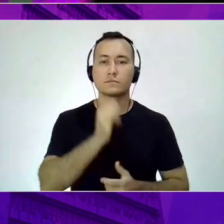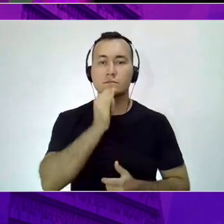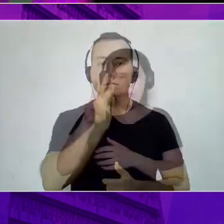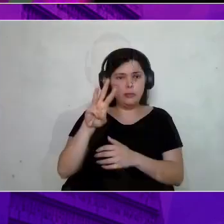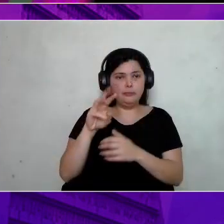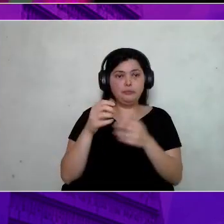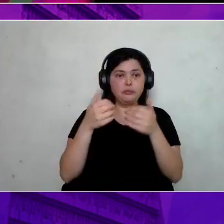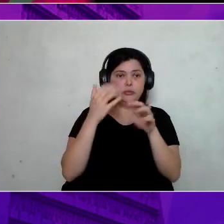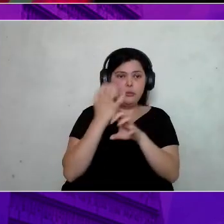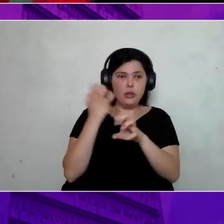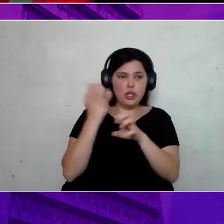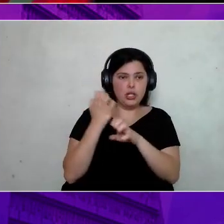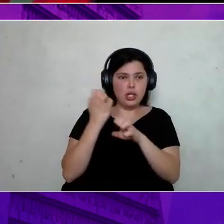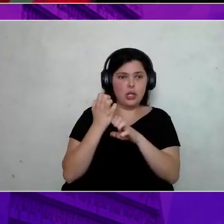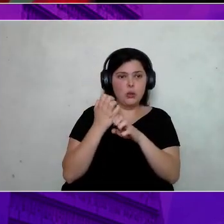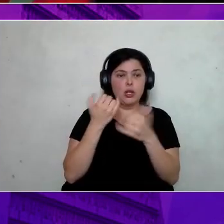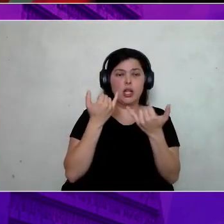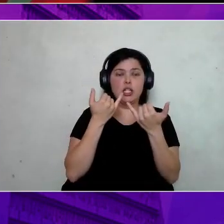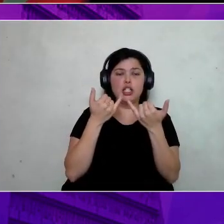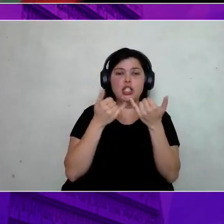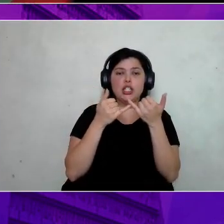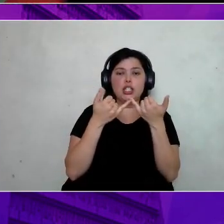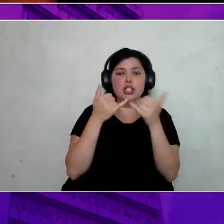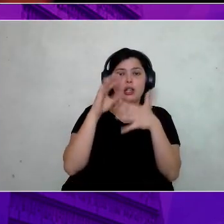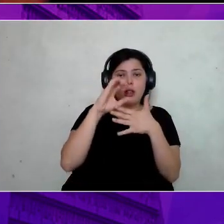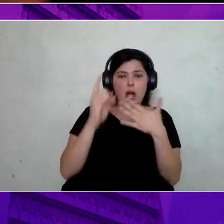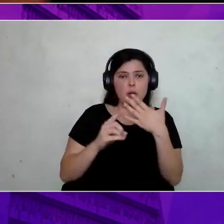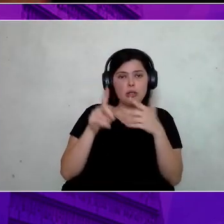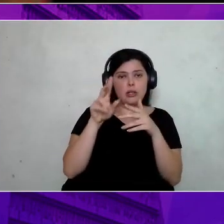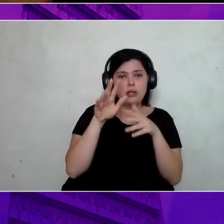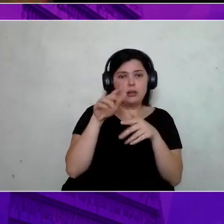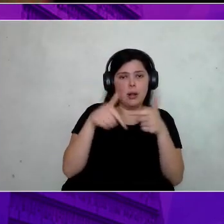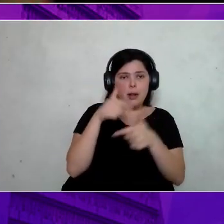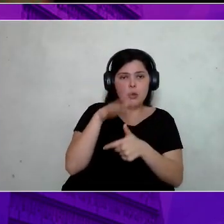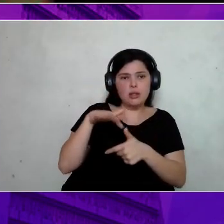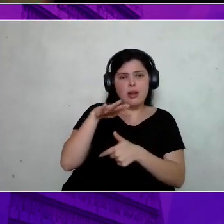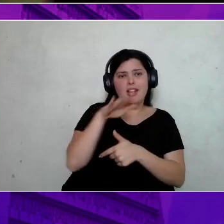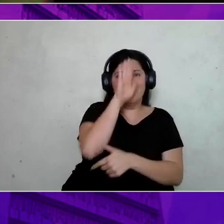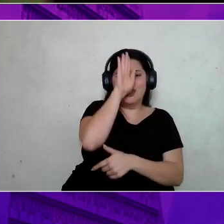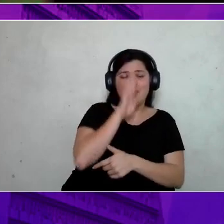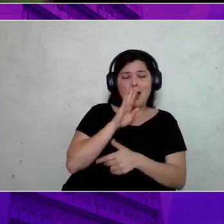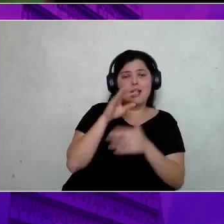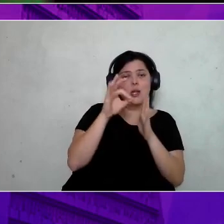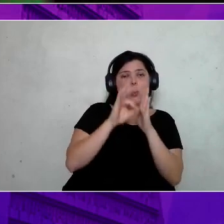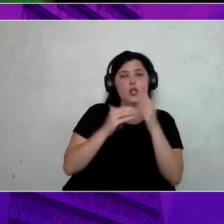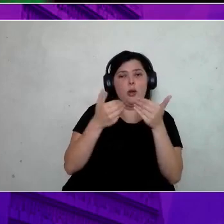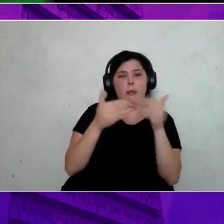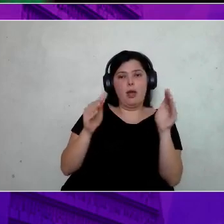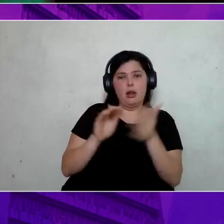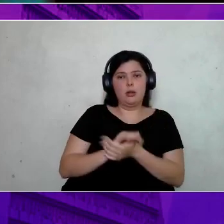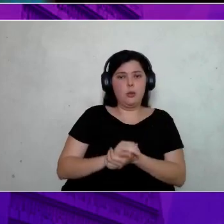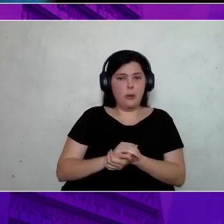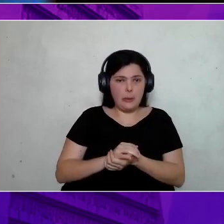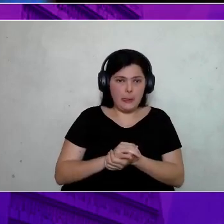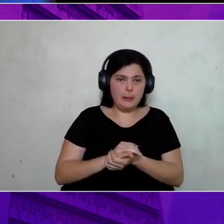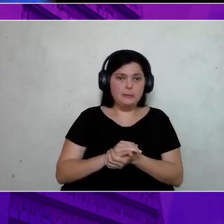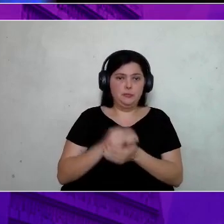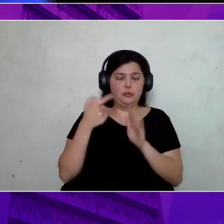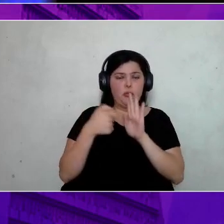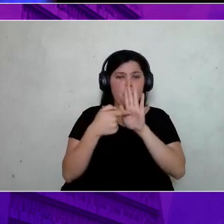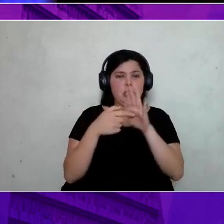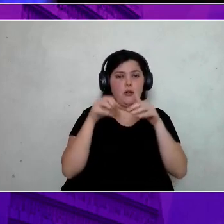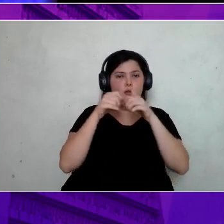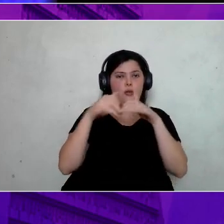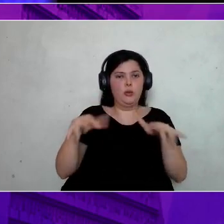Airflow, com a Apache Airflow, que é gratuito, né? Ele é open source. Então, eu vou mostrar até esse fluxo para vocês aqui.